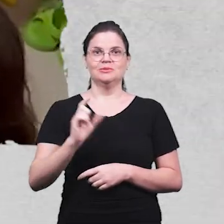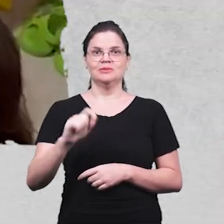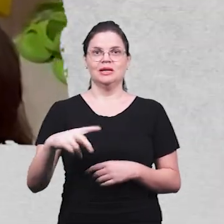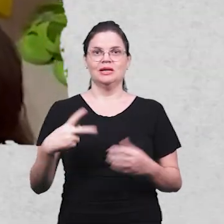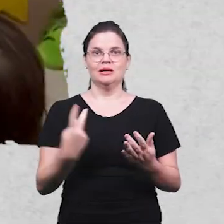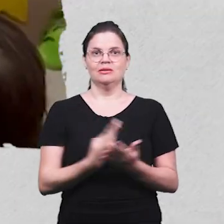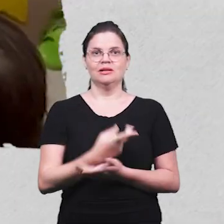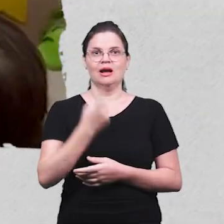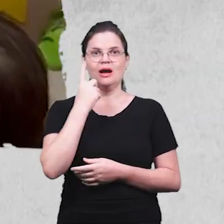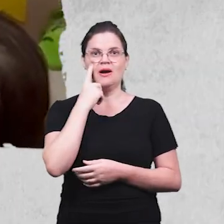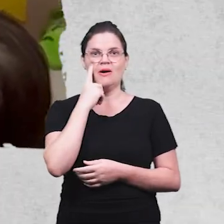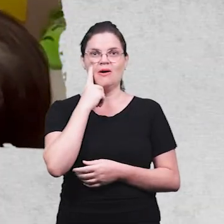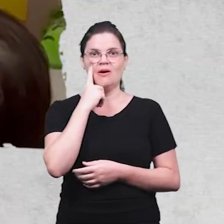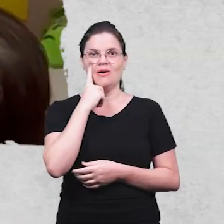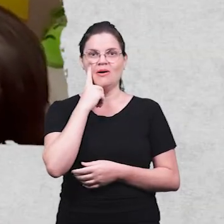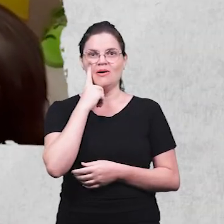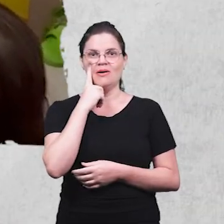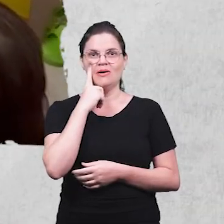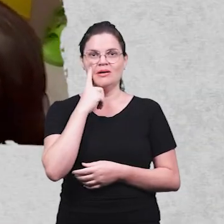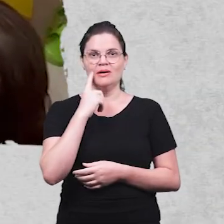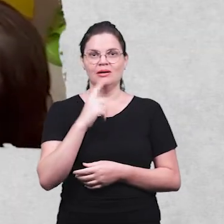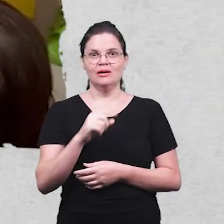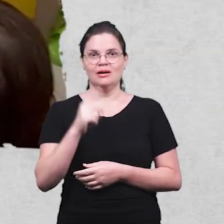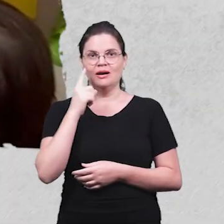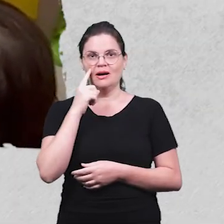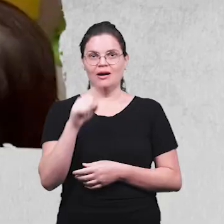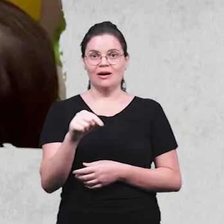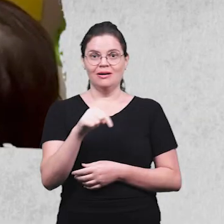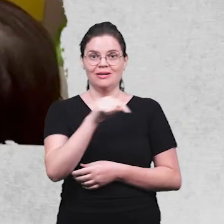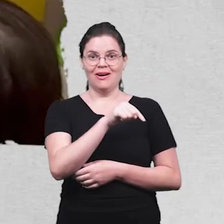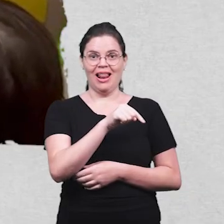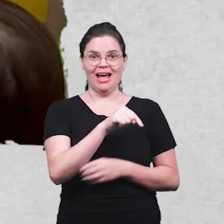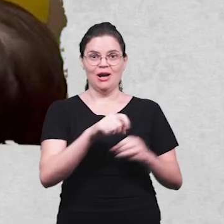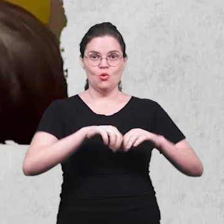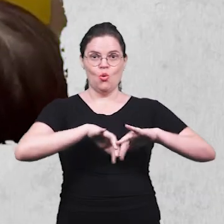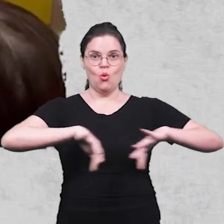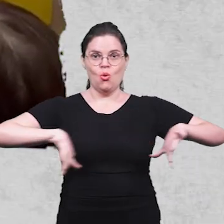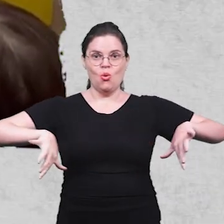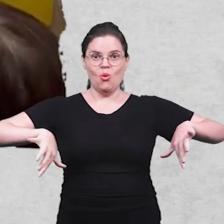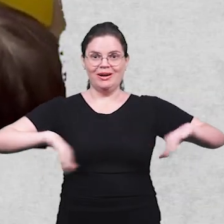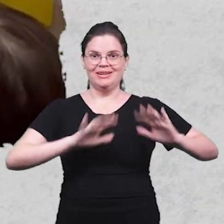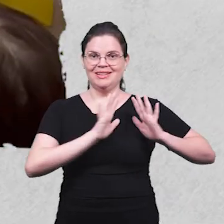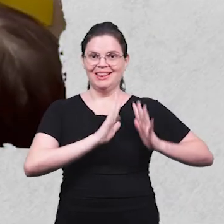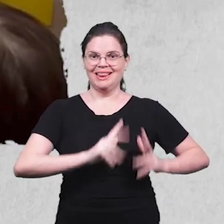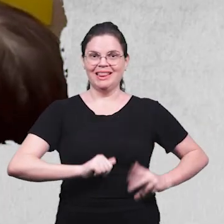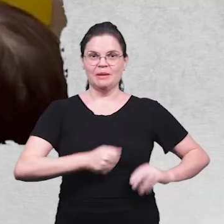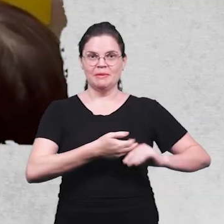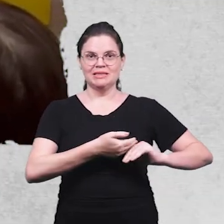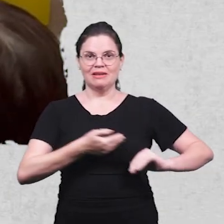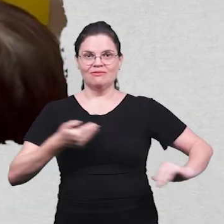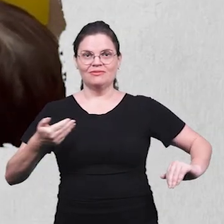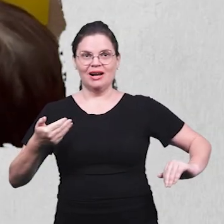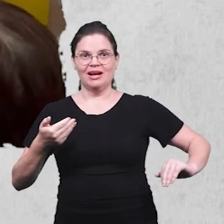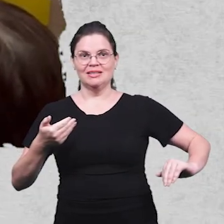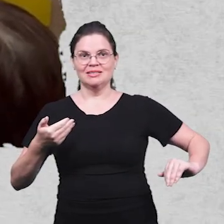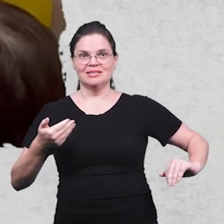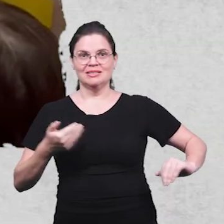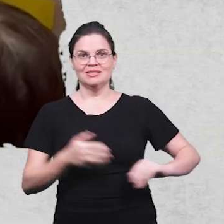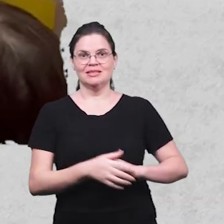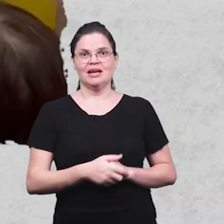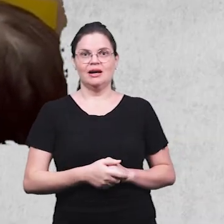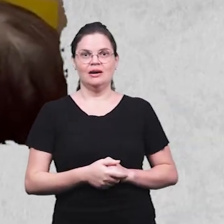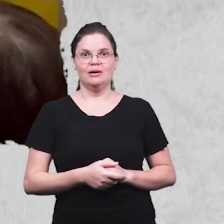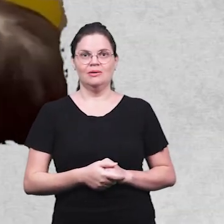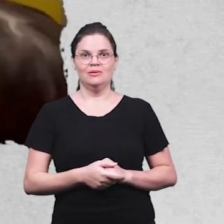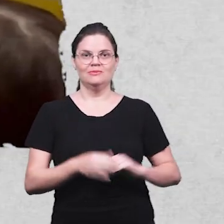que acontece? Olha aqui, olha. O pecado vai fazer o quê? Se afastar,